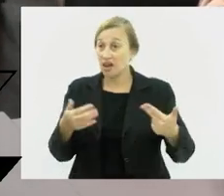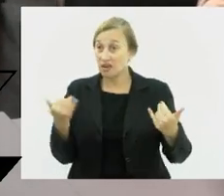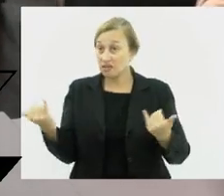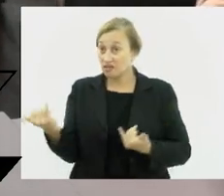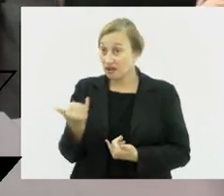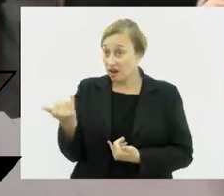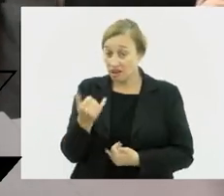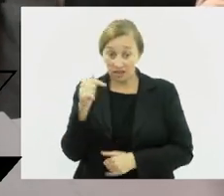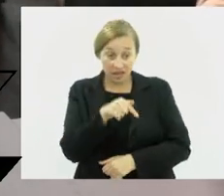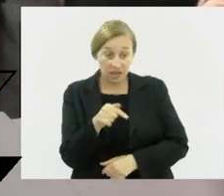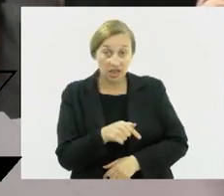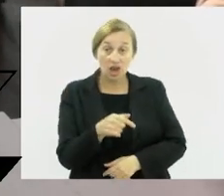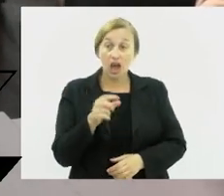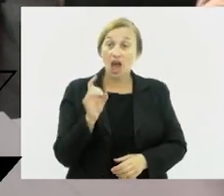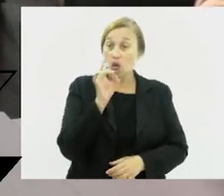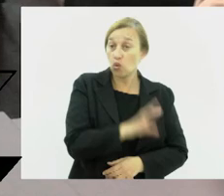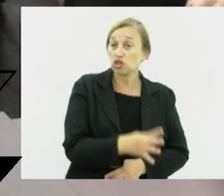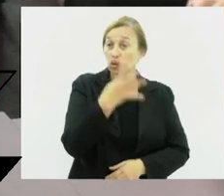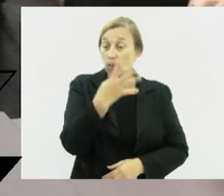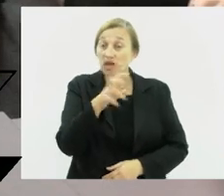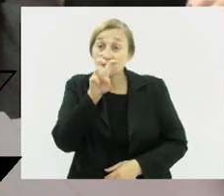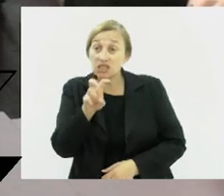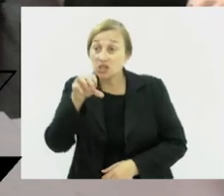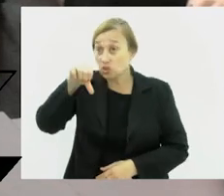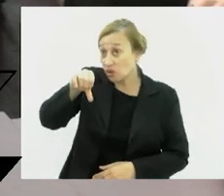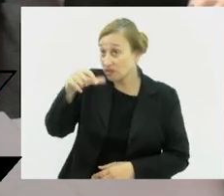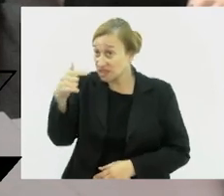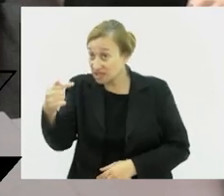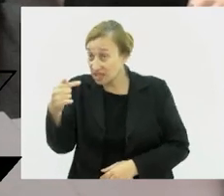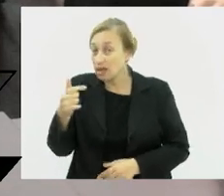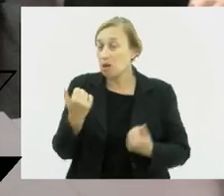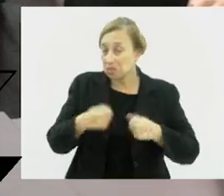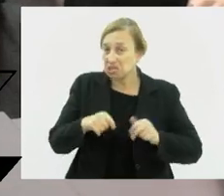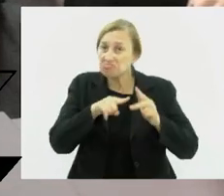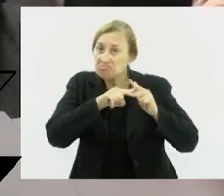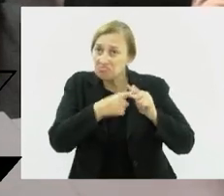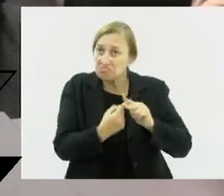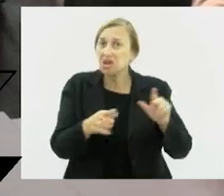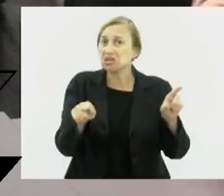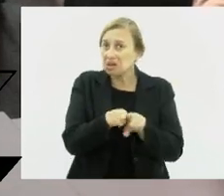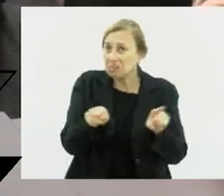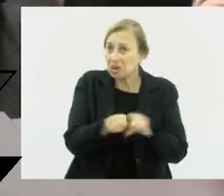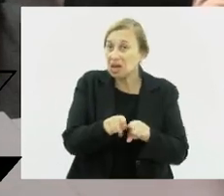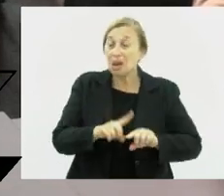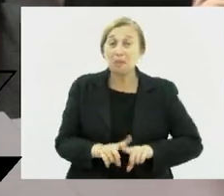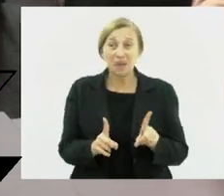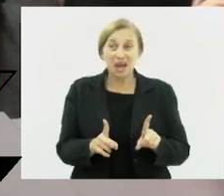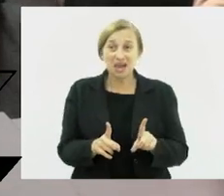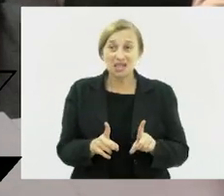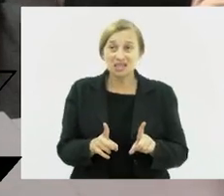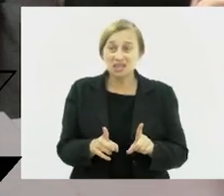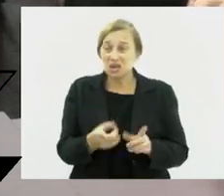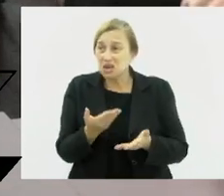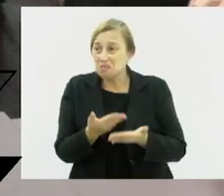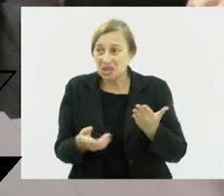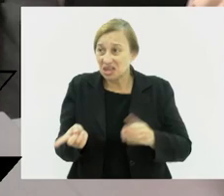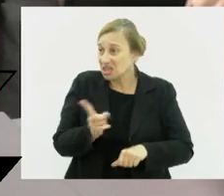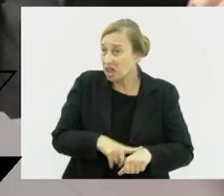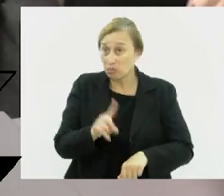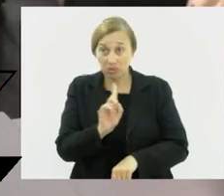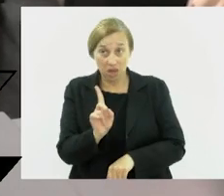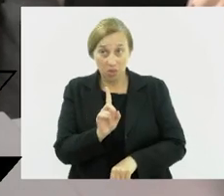última, a 4597, agora de 2005, ela precisa dar uma regulamentada nela também, mas sem muita perda de tempo, com